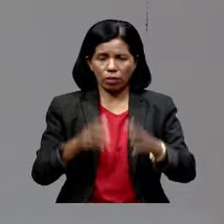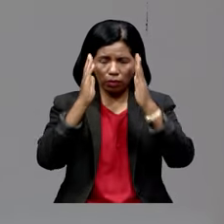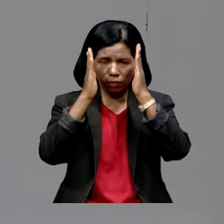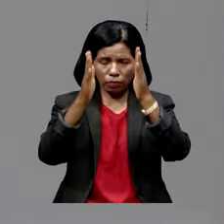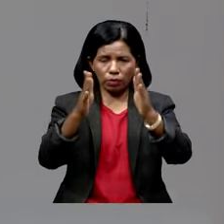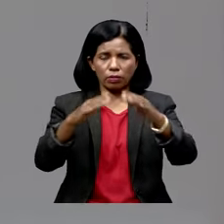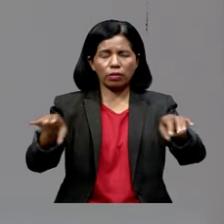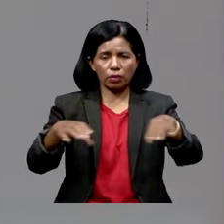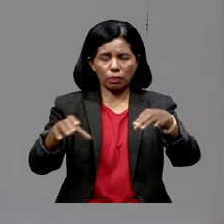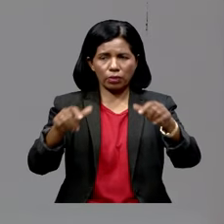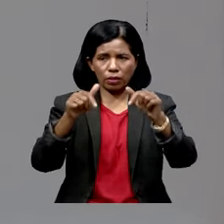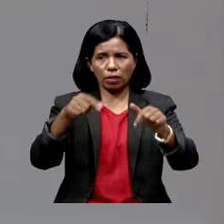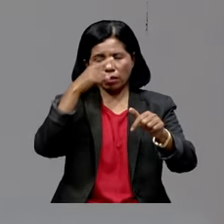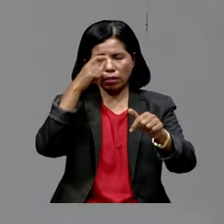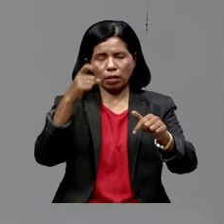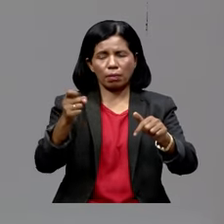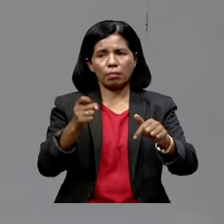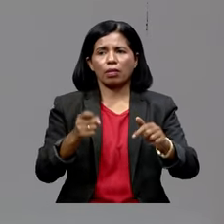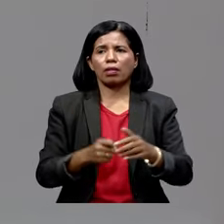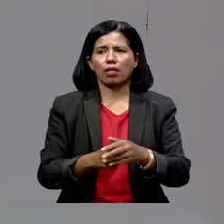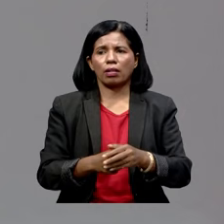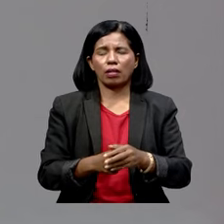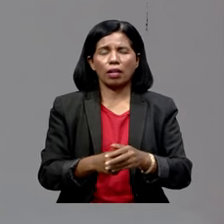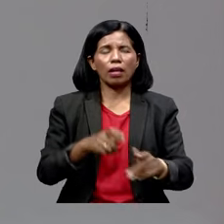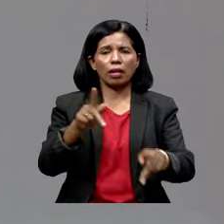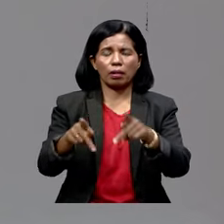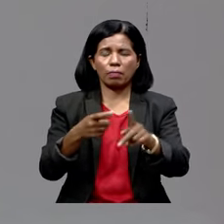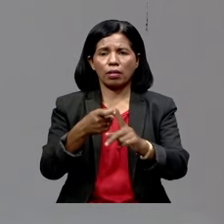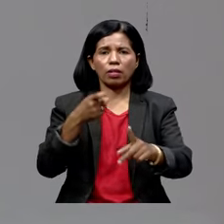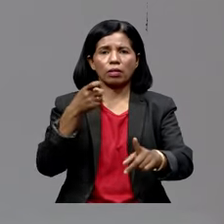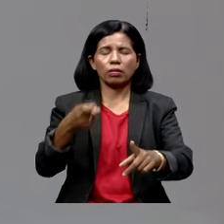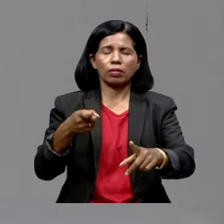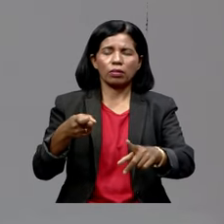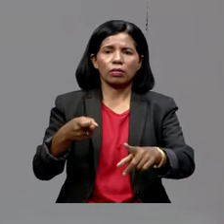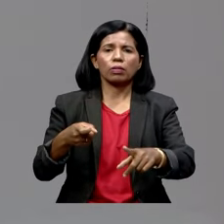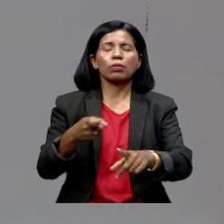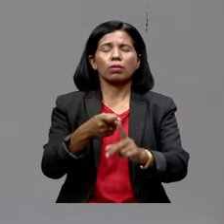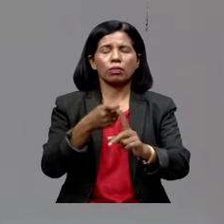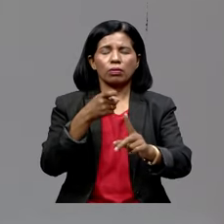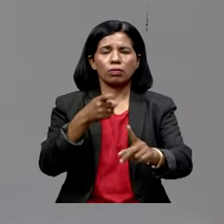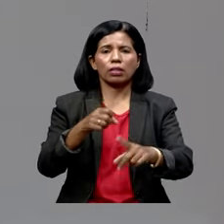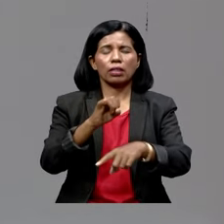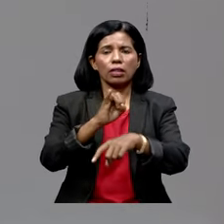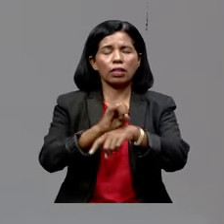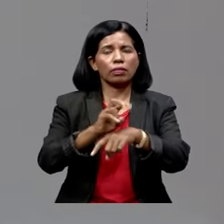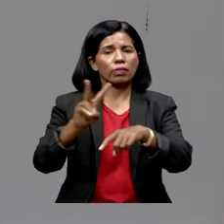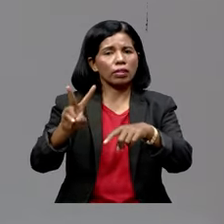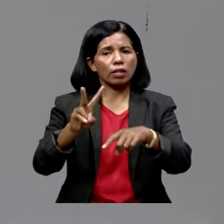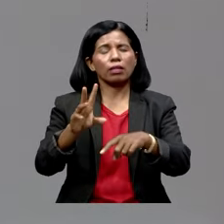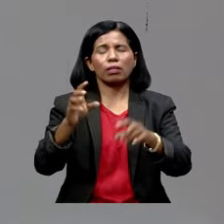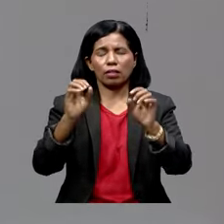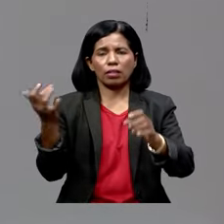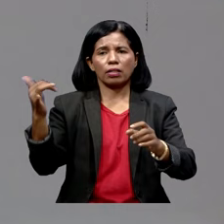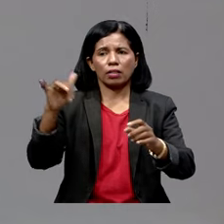yane tamba delegasaun at mai halo inspeksaun se o aban ate dia 27